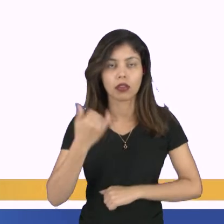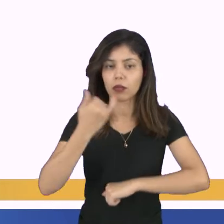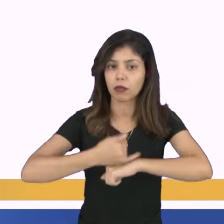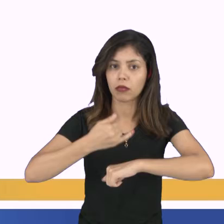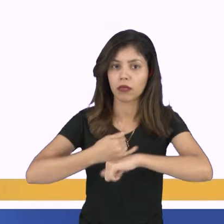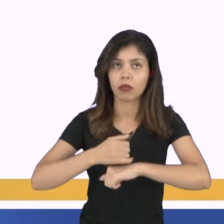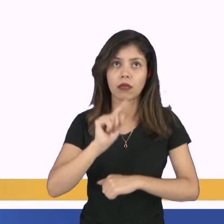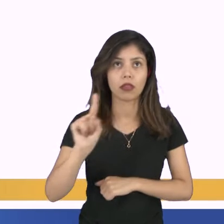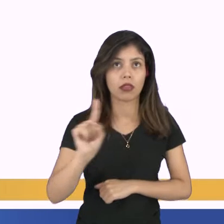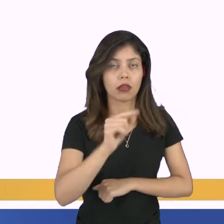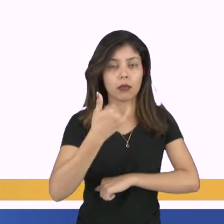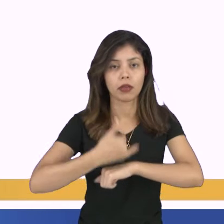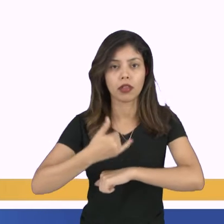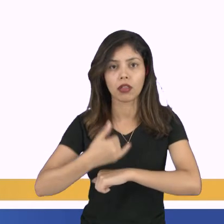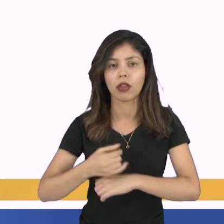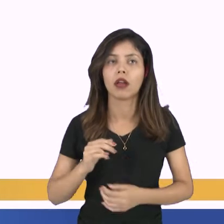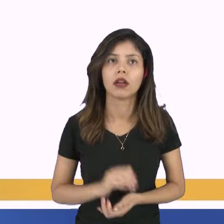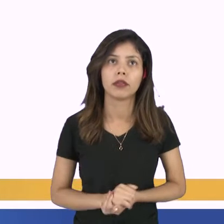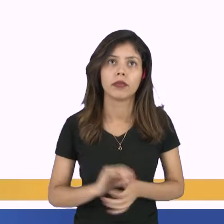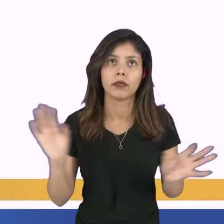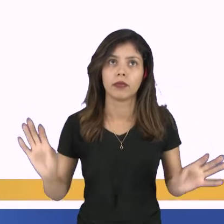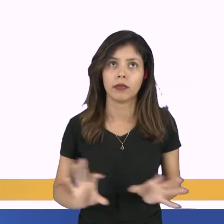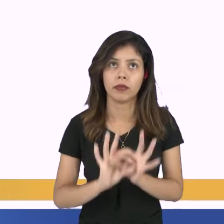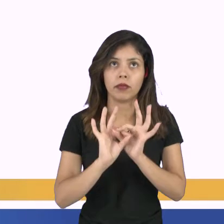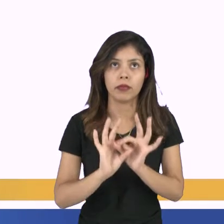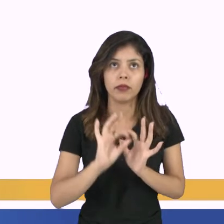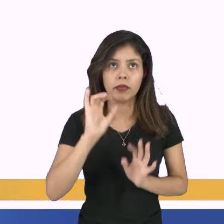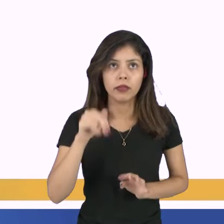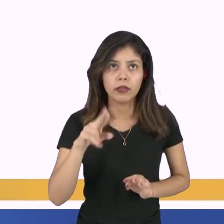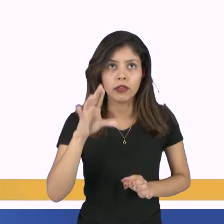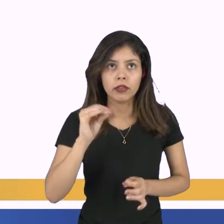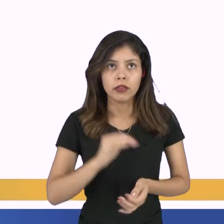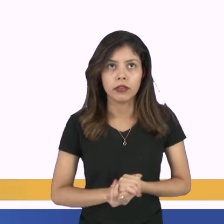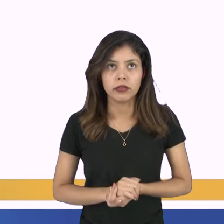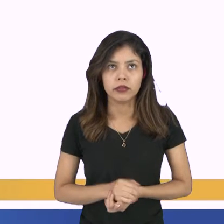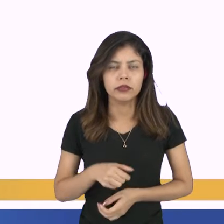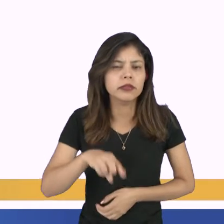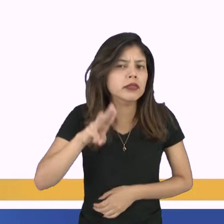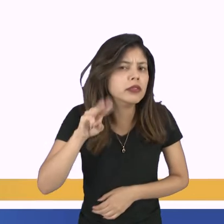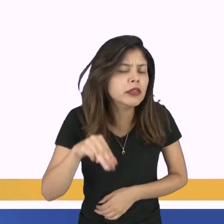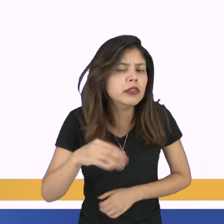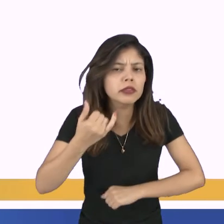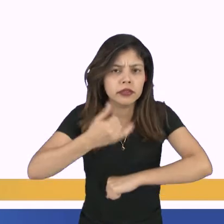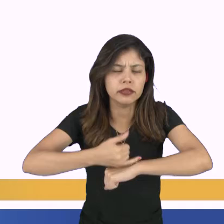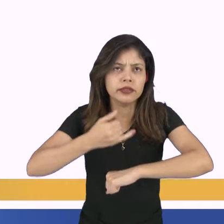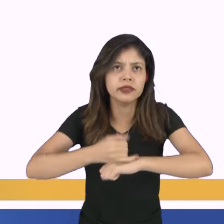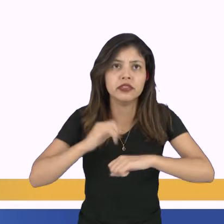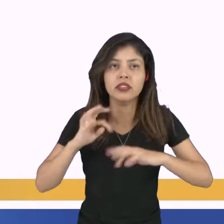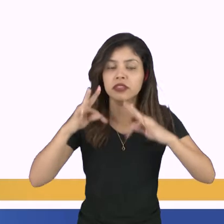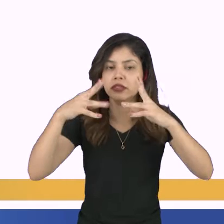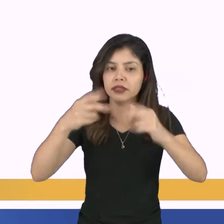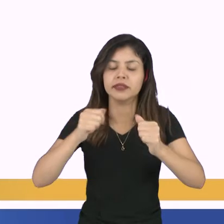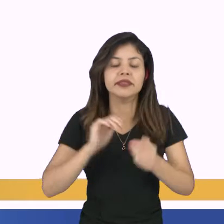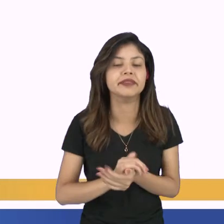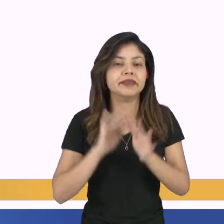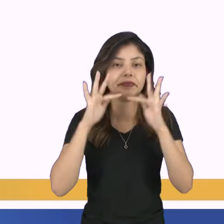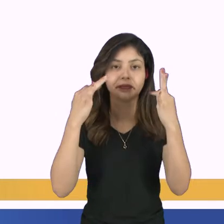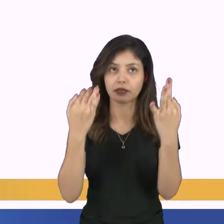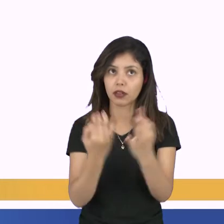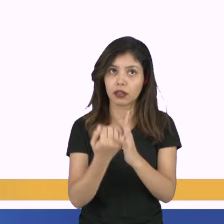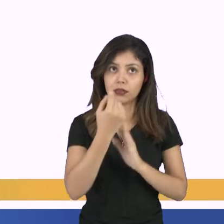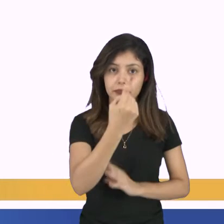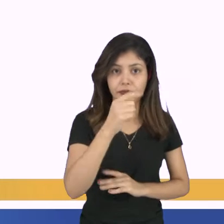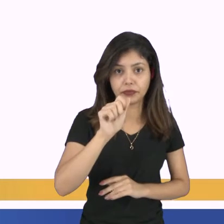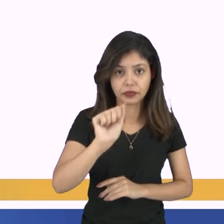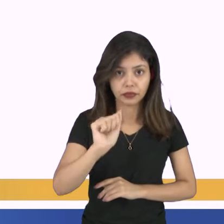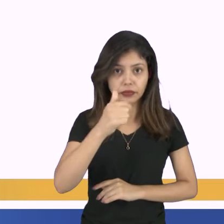e ametais, a gente vai ter entre eles a ligação iônica. Então, quem são os metais? São todos os elementos químicos